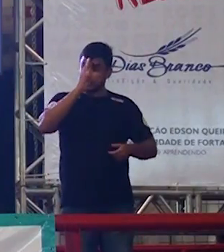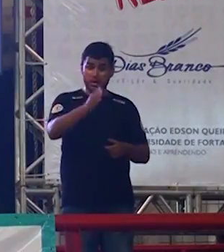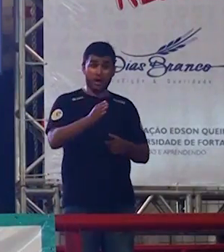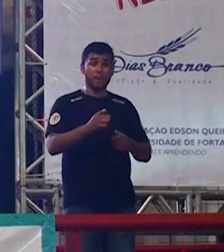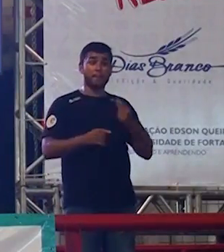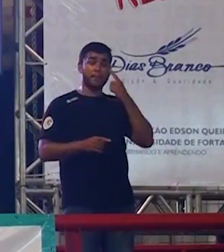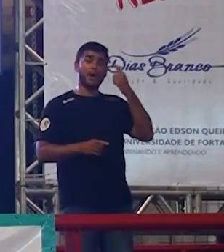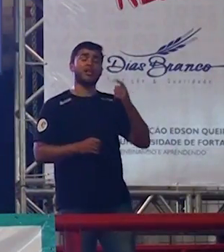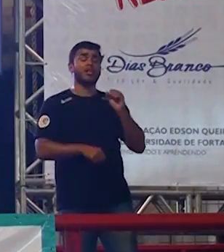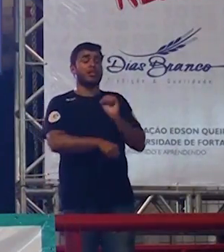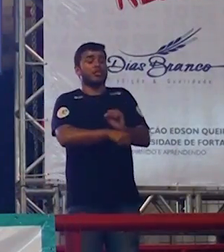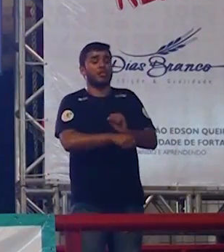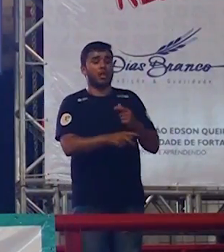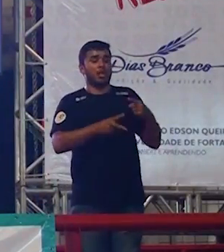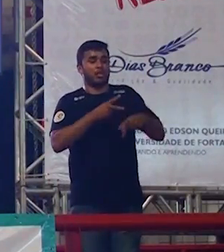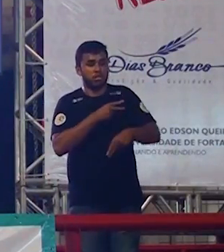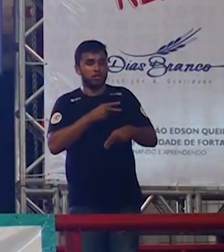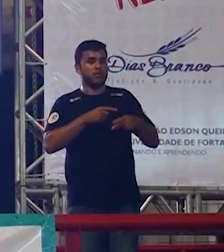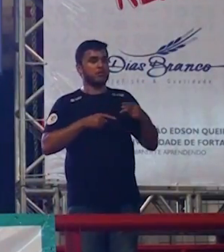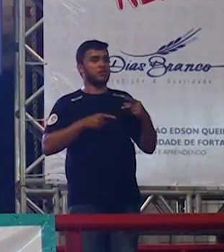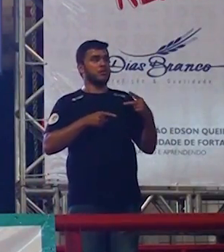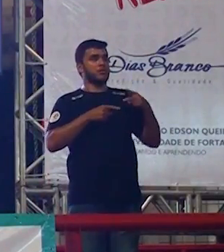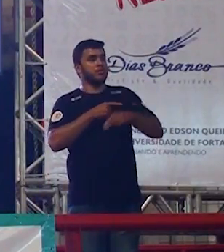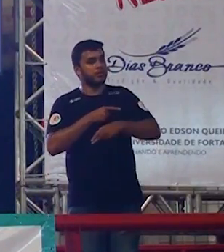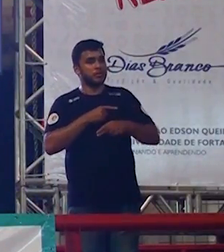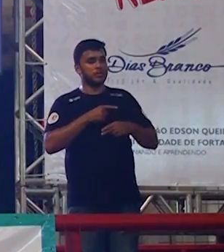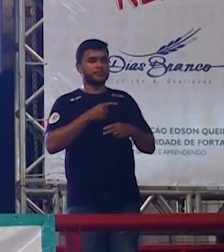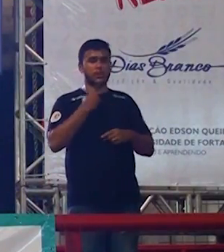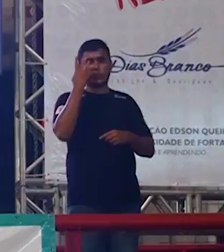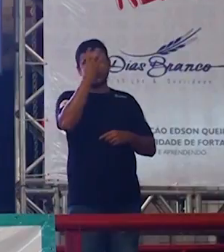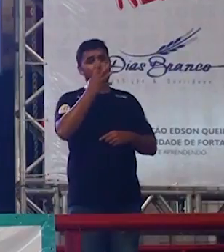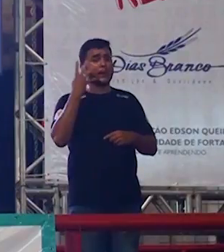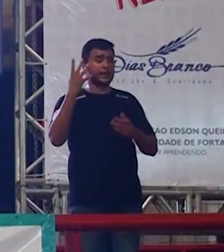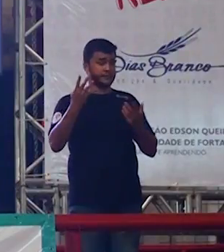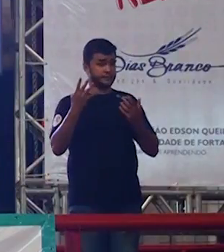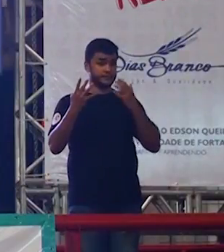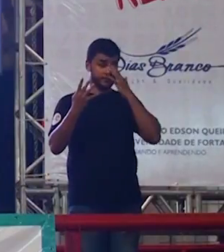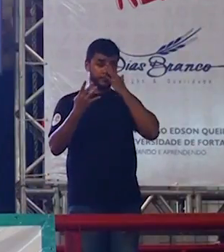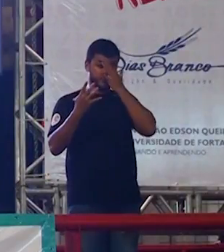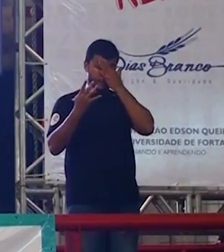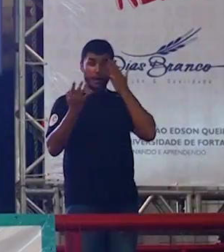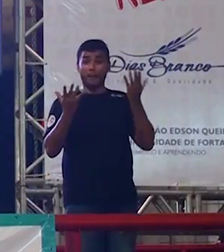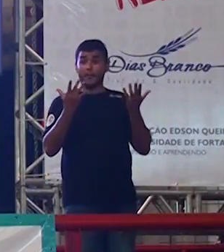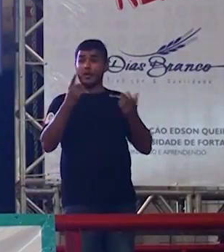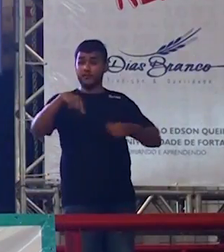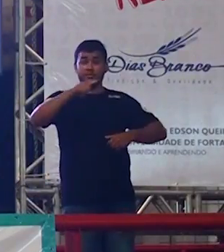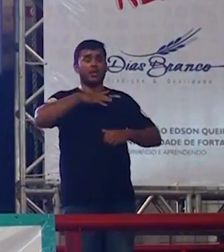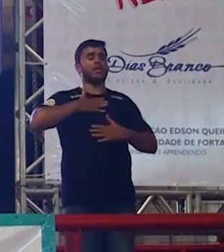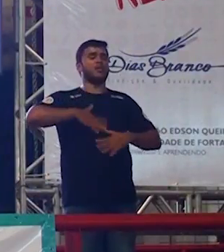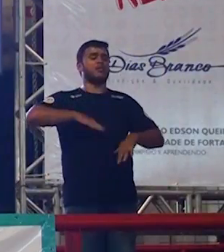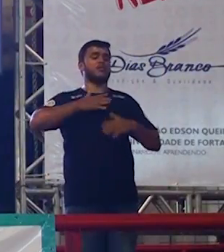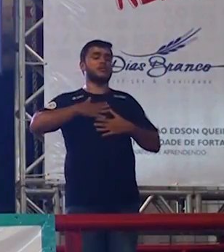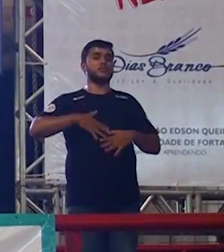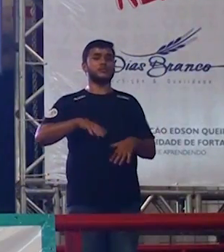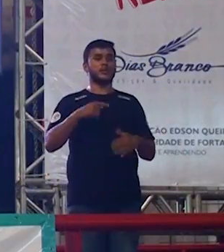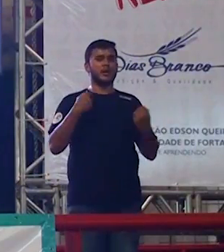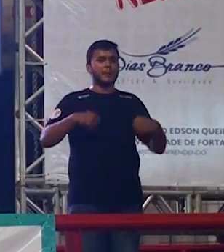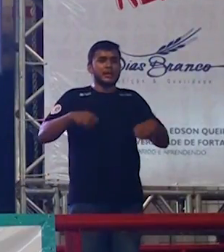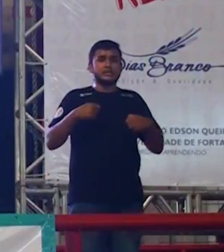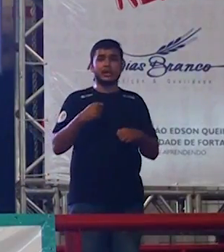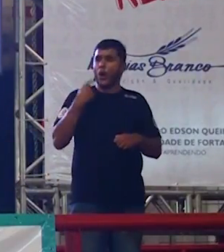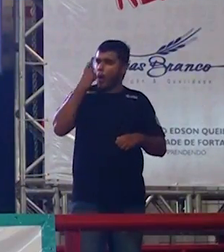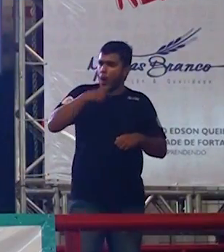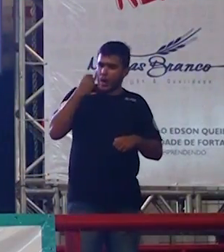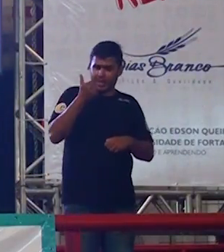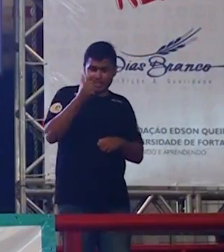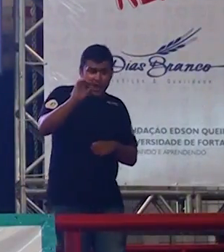quando ele soma o tempo efetivo, dá 4 horas. Então não está legal. Se ele teve 10 horas para